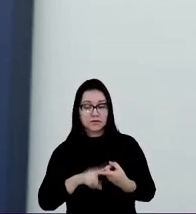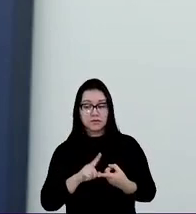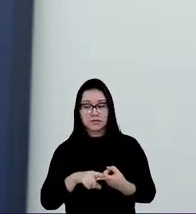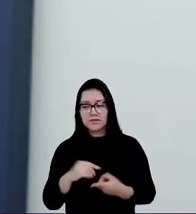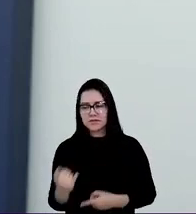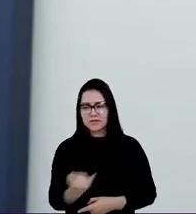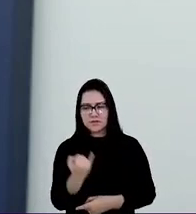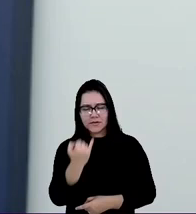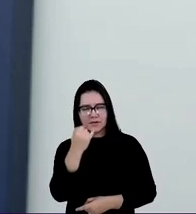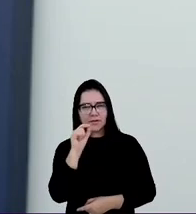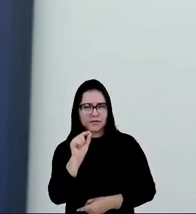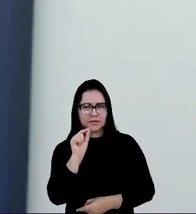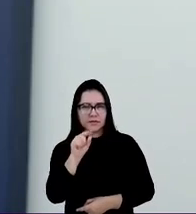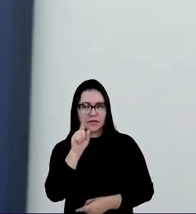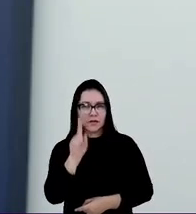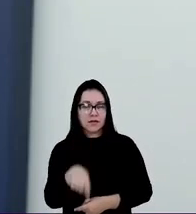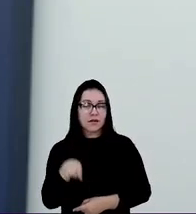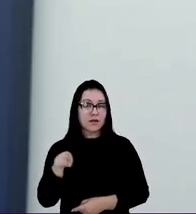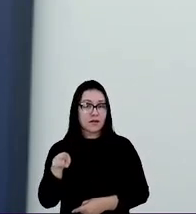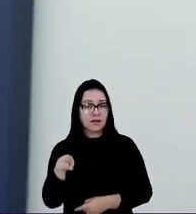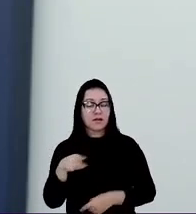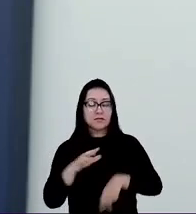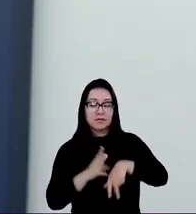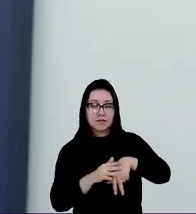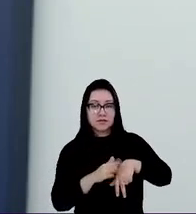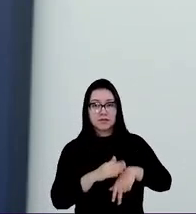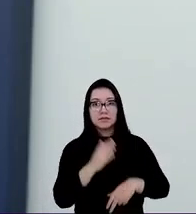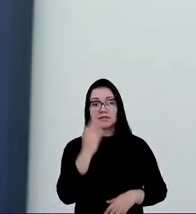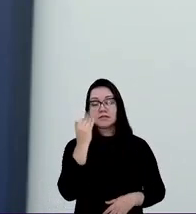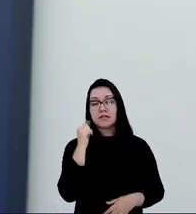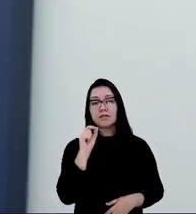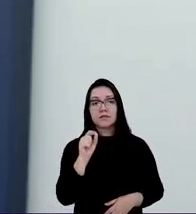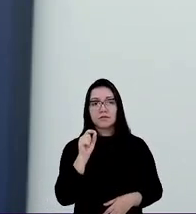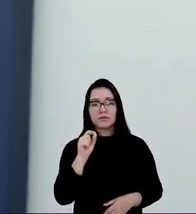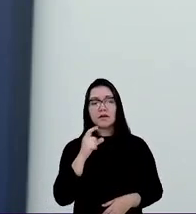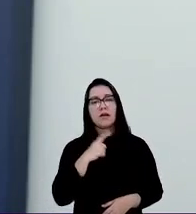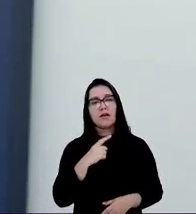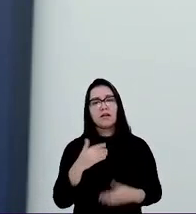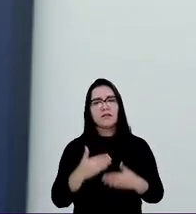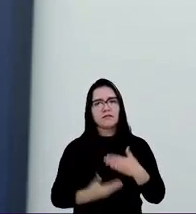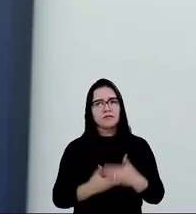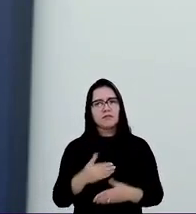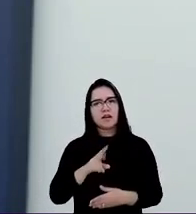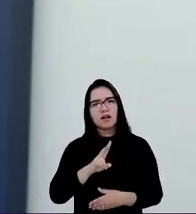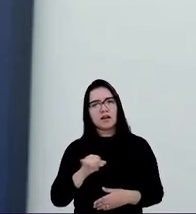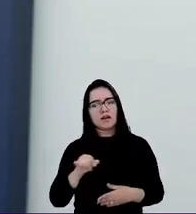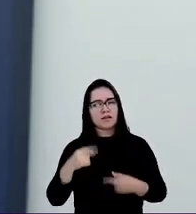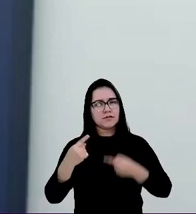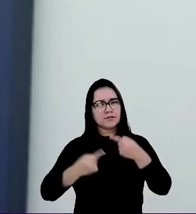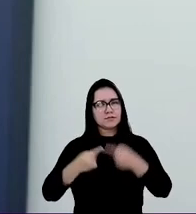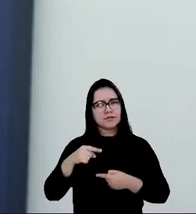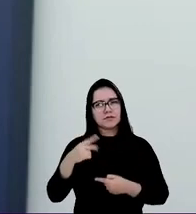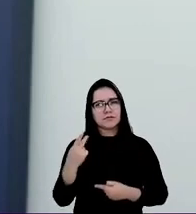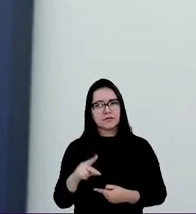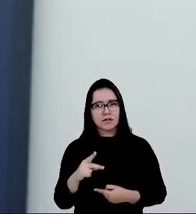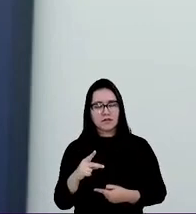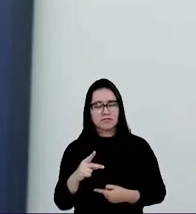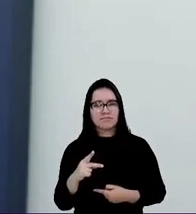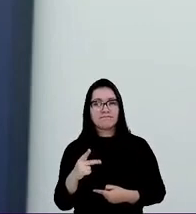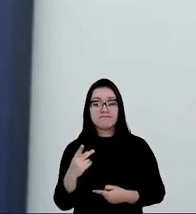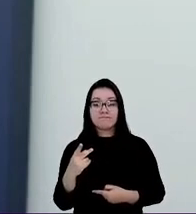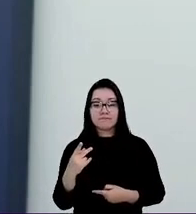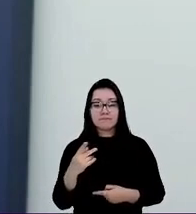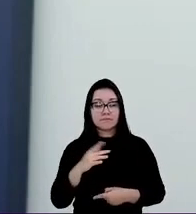fundamental é que esse paciente ele passe por uma discussão do seu caso